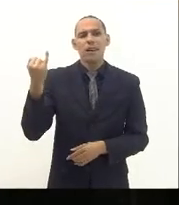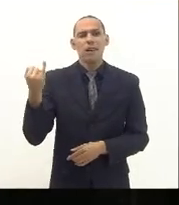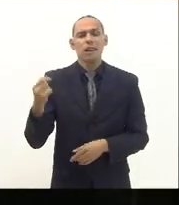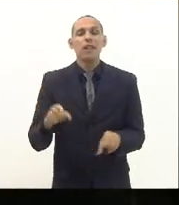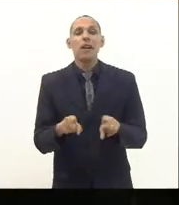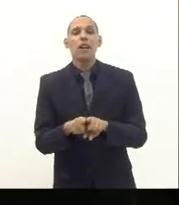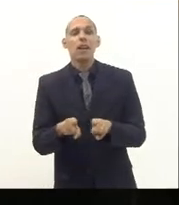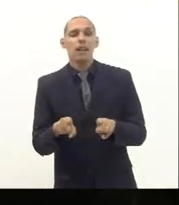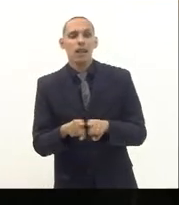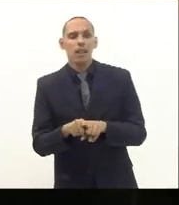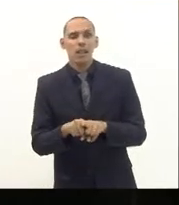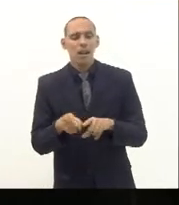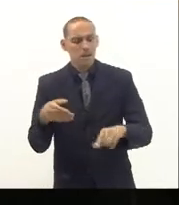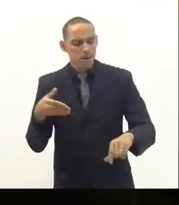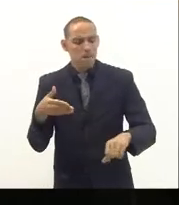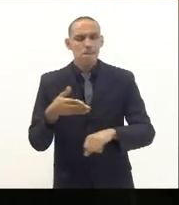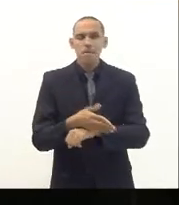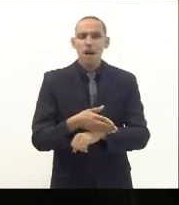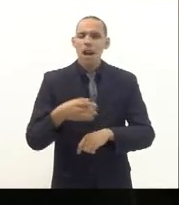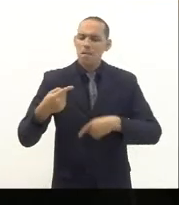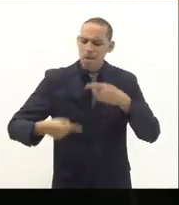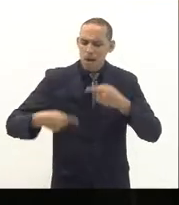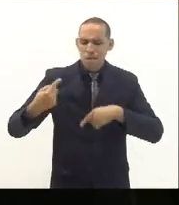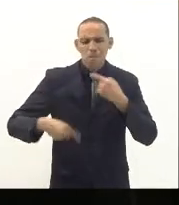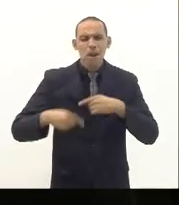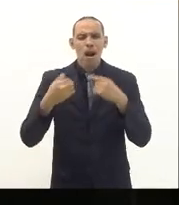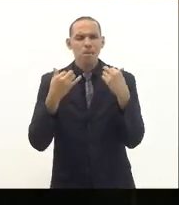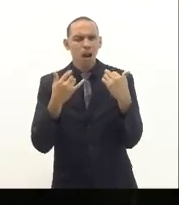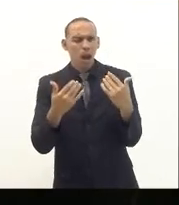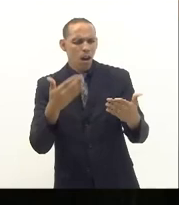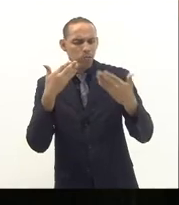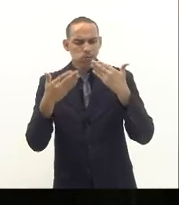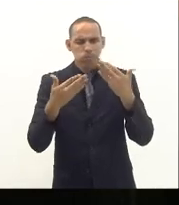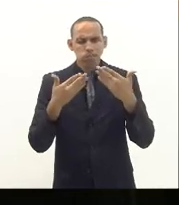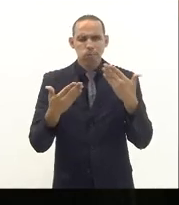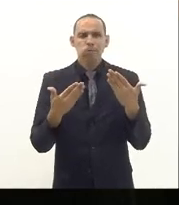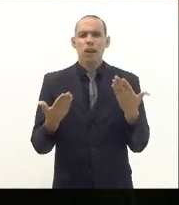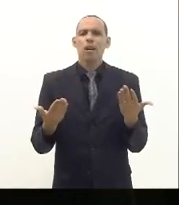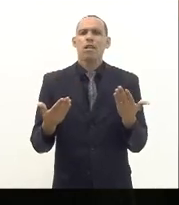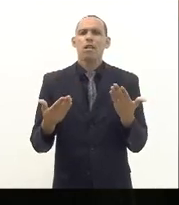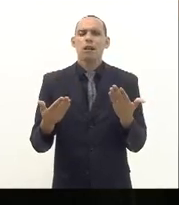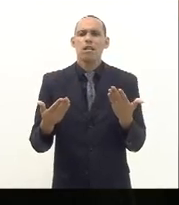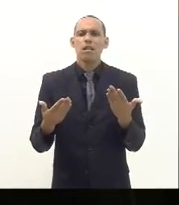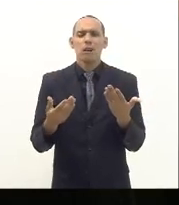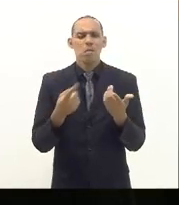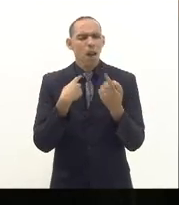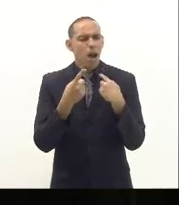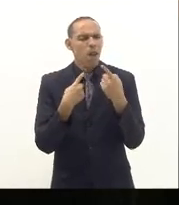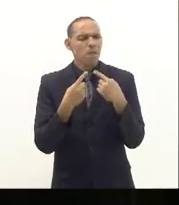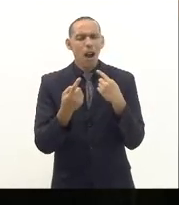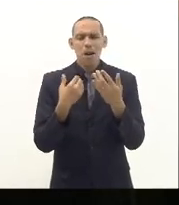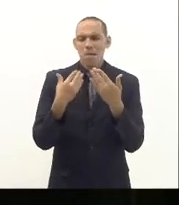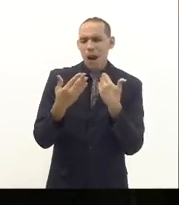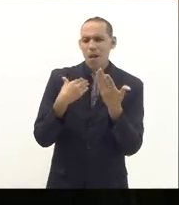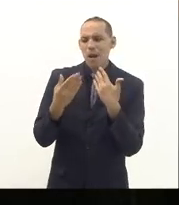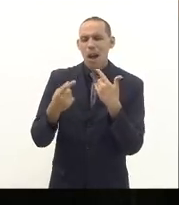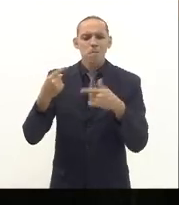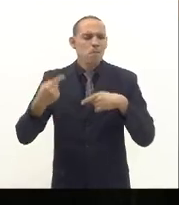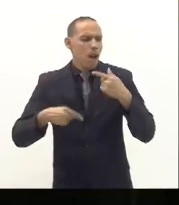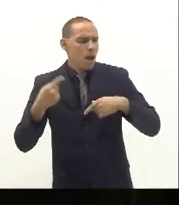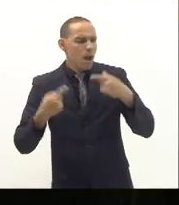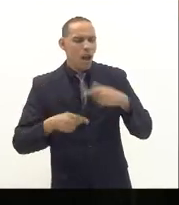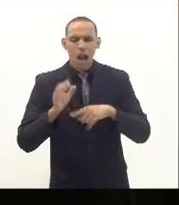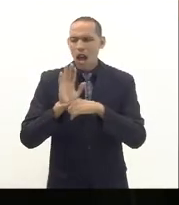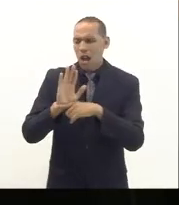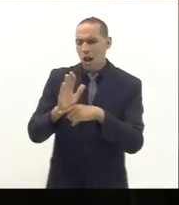importância da participação nos debates nas audiências públicas e nas discussões do que é benéfico ou não